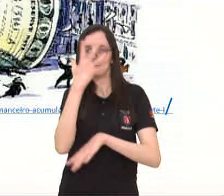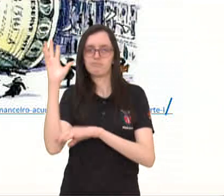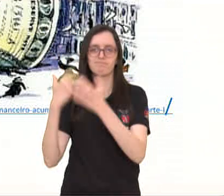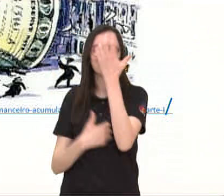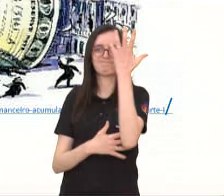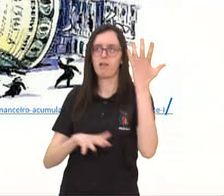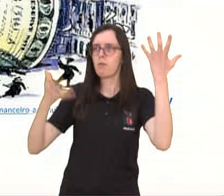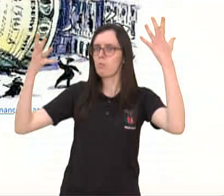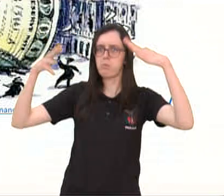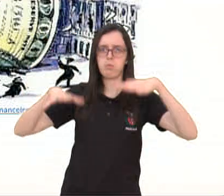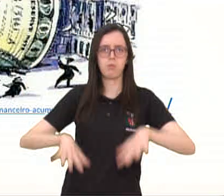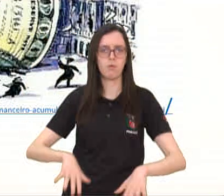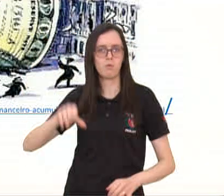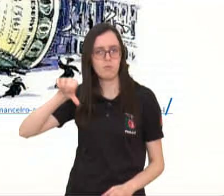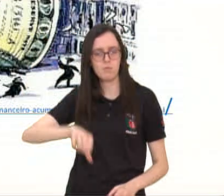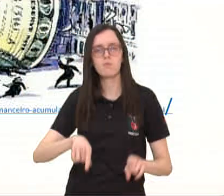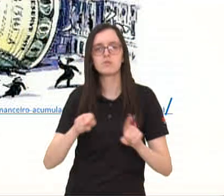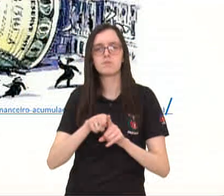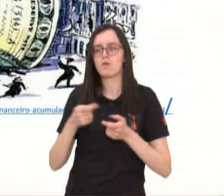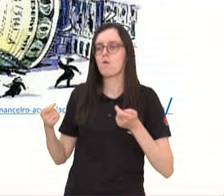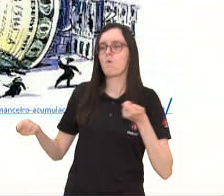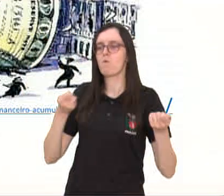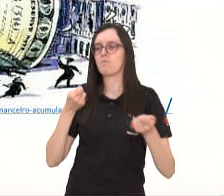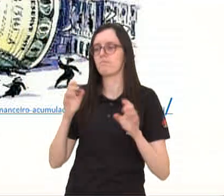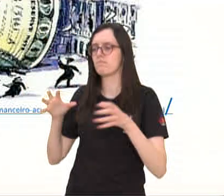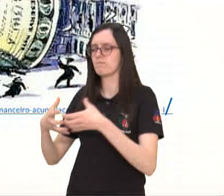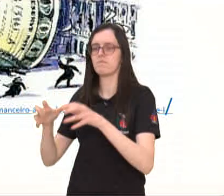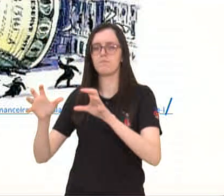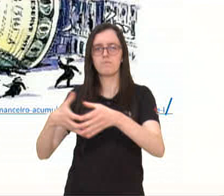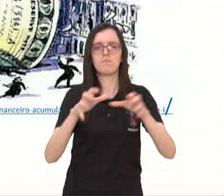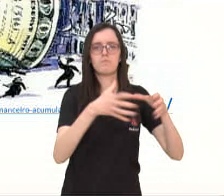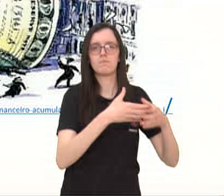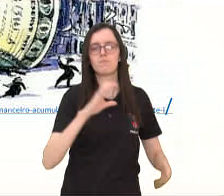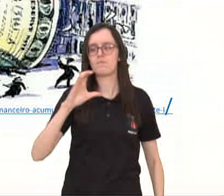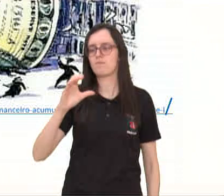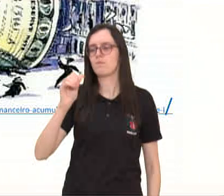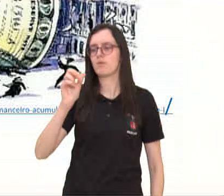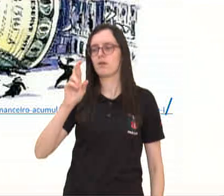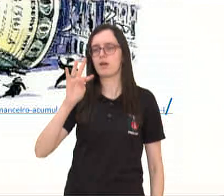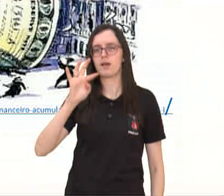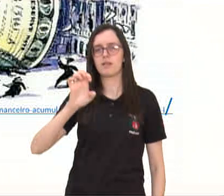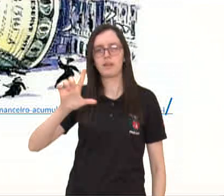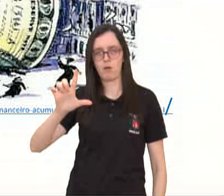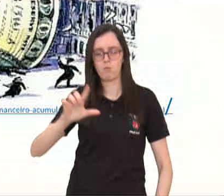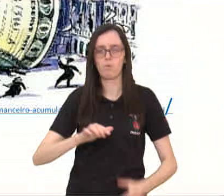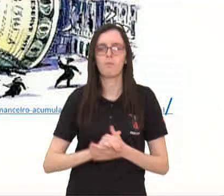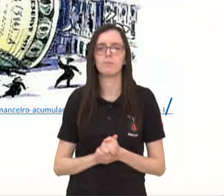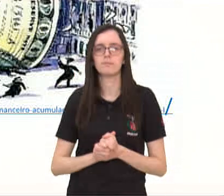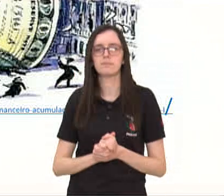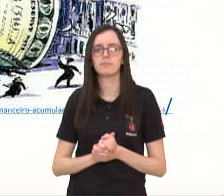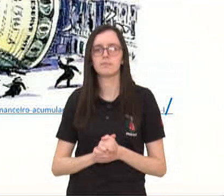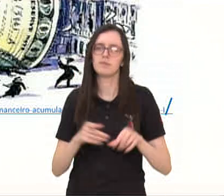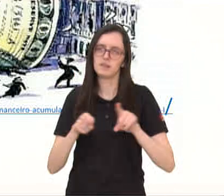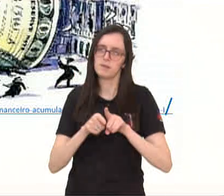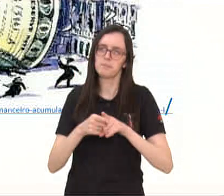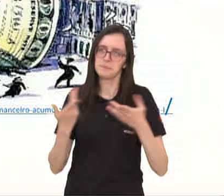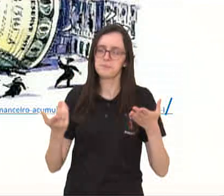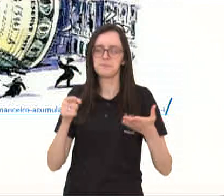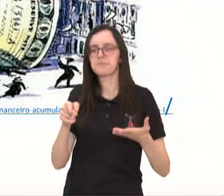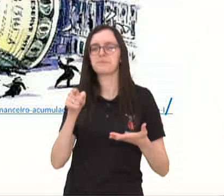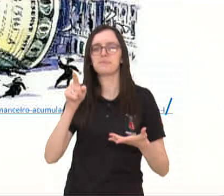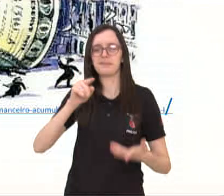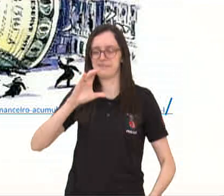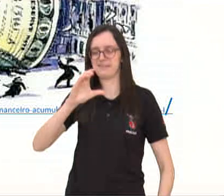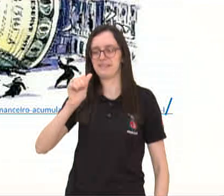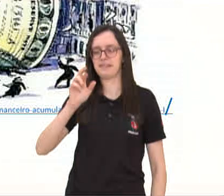ambiental, o monopólio e a formação de cartéis, e que no final das